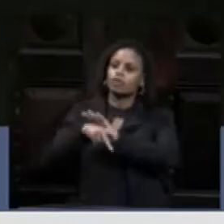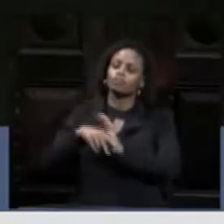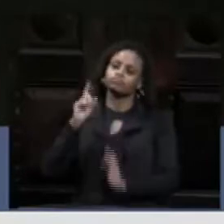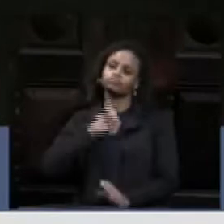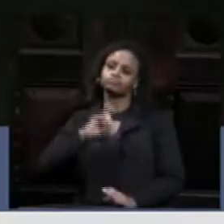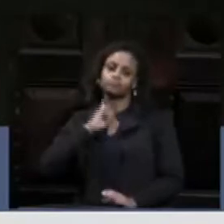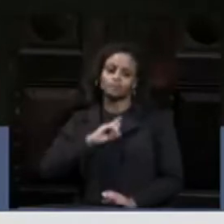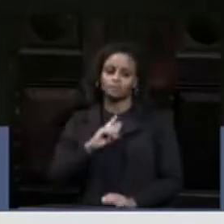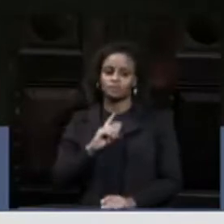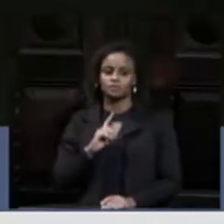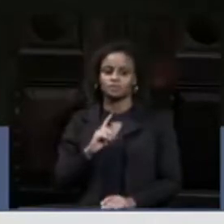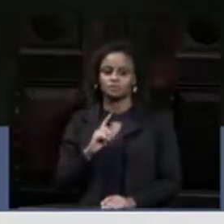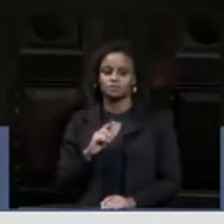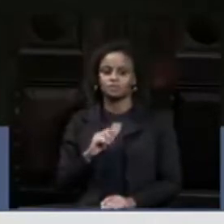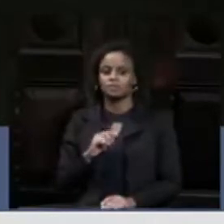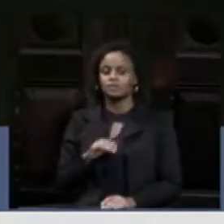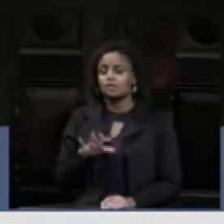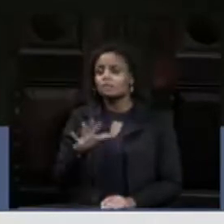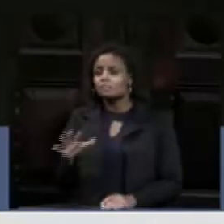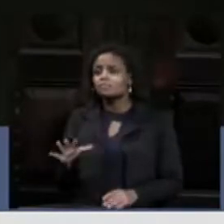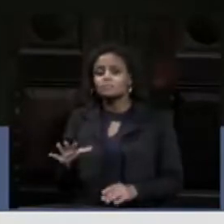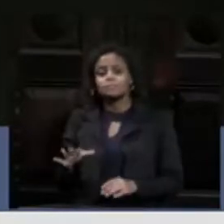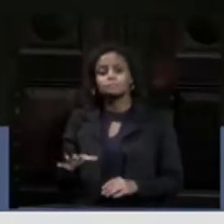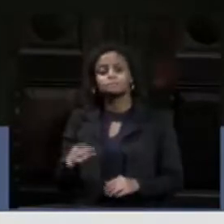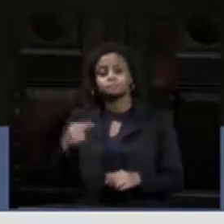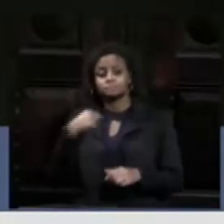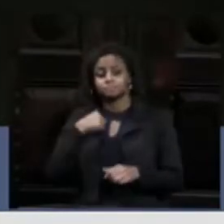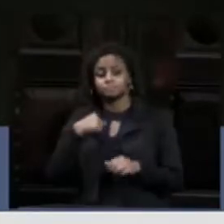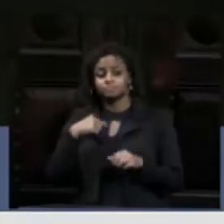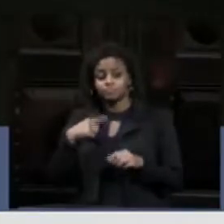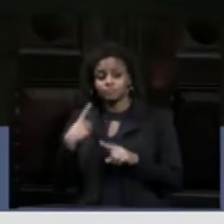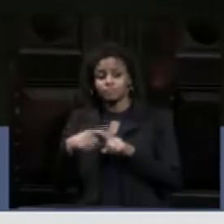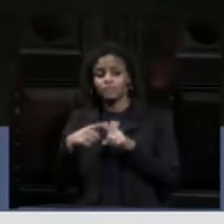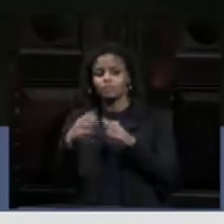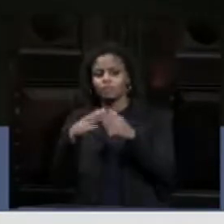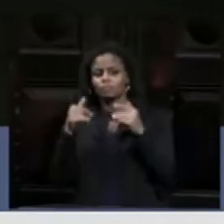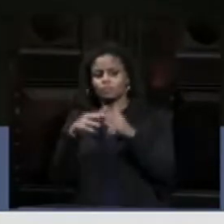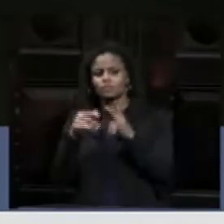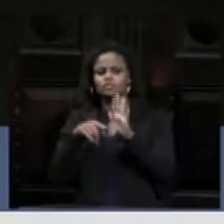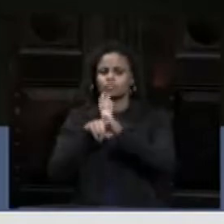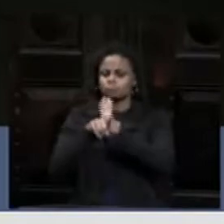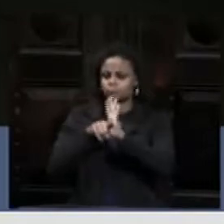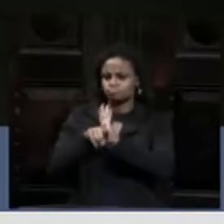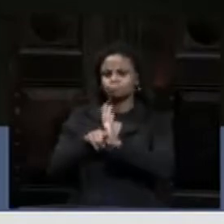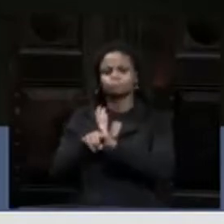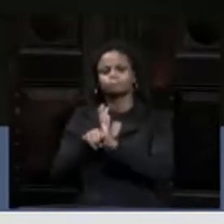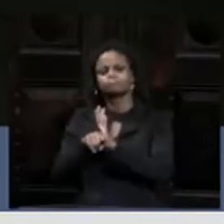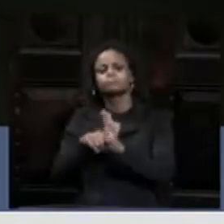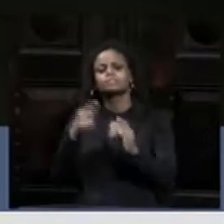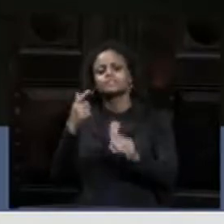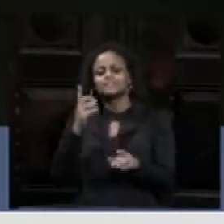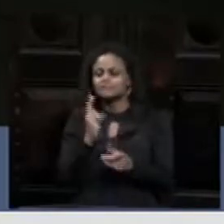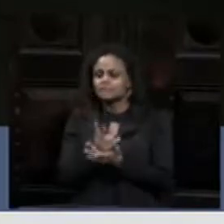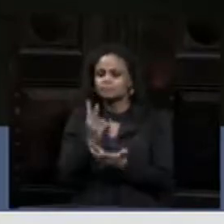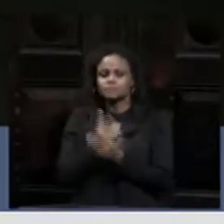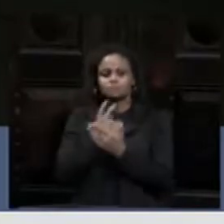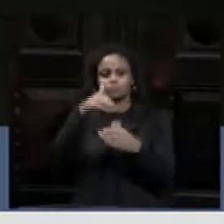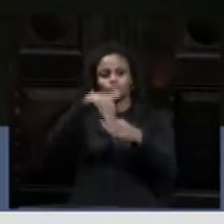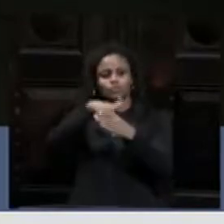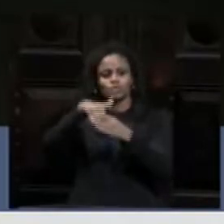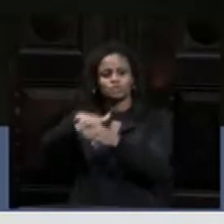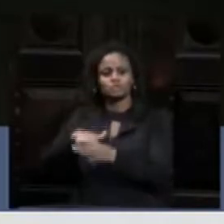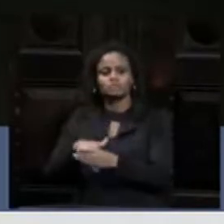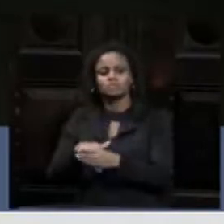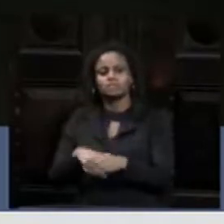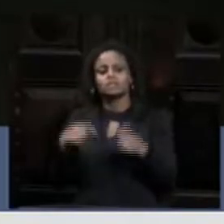esperar depois da eleição, porque eu vou pedir verificação toda vez que for votado. É preciso acabar com essa história